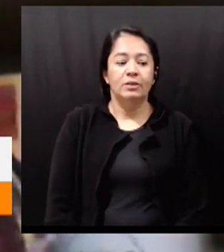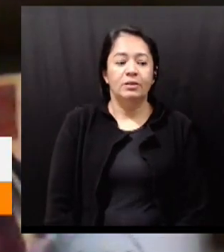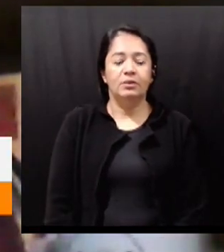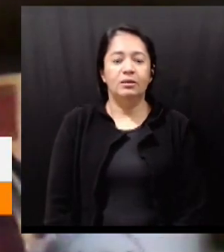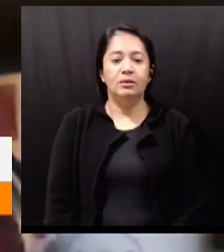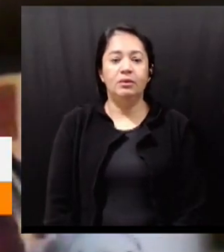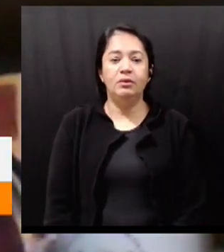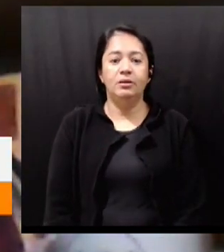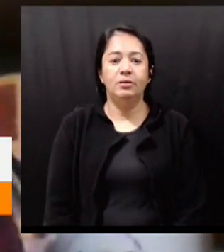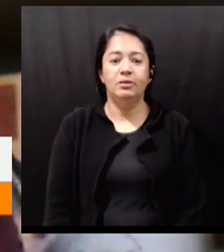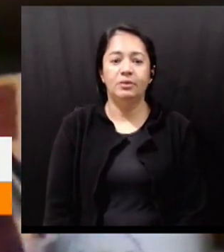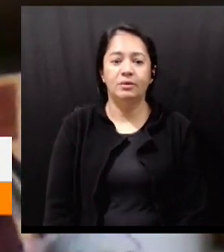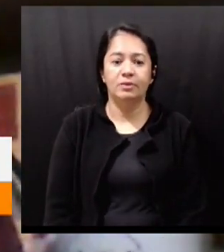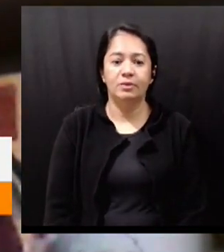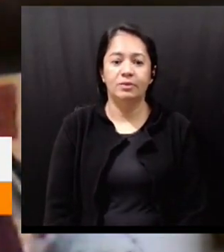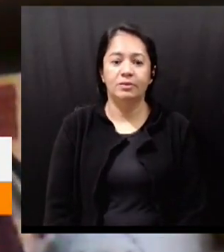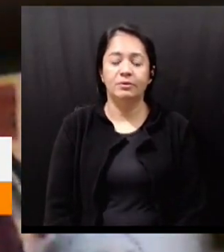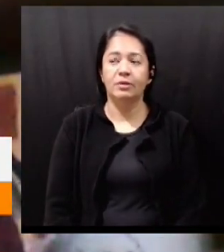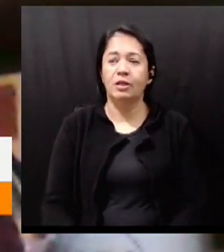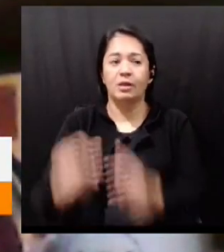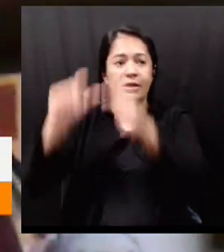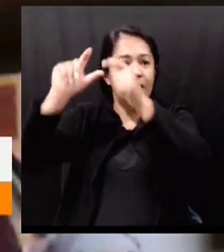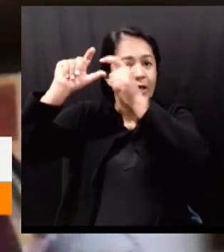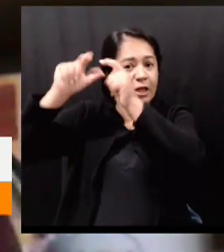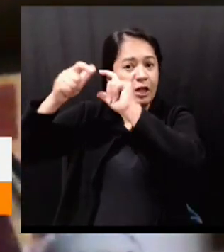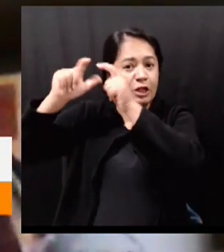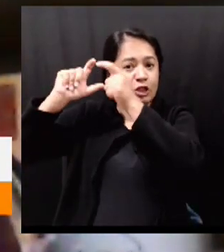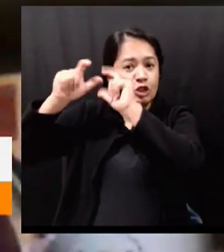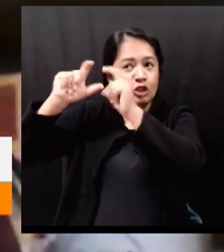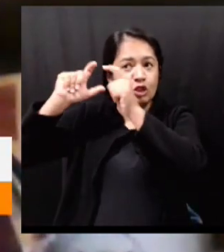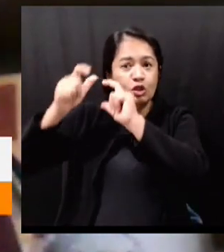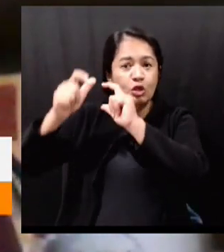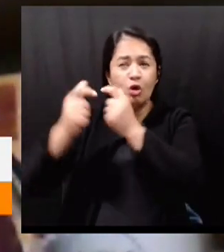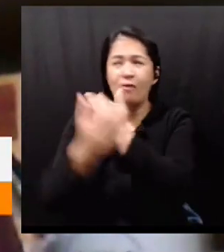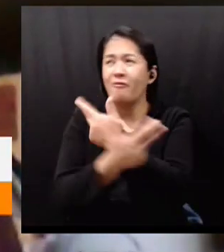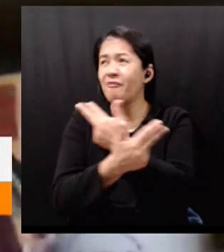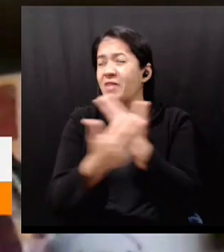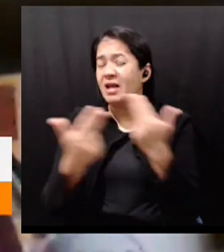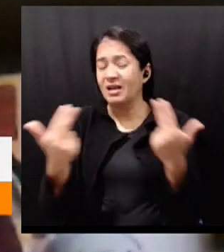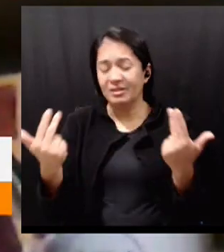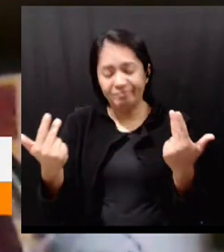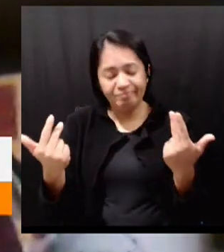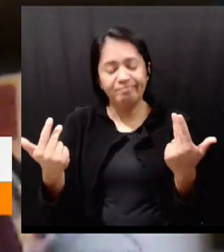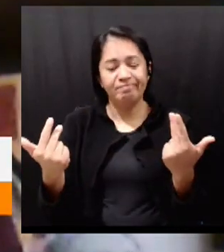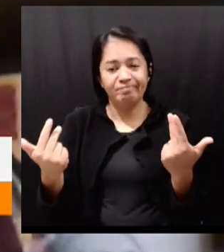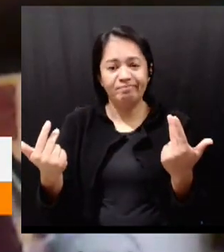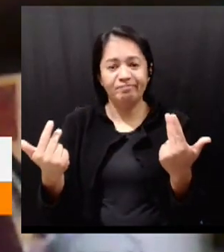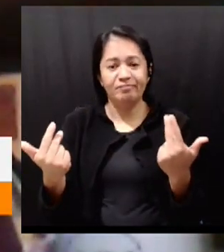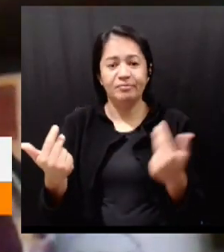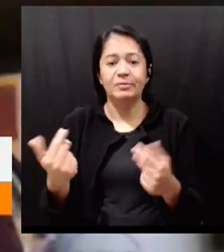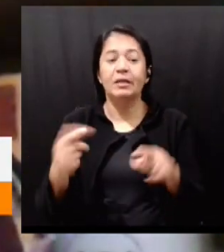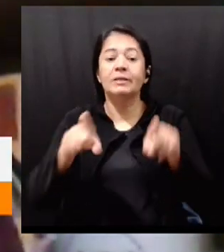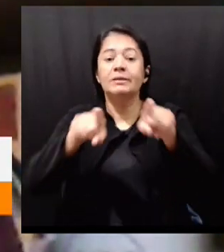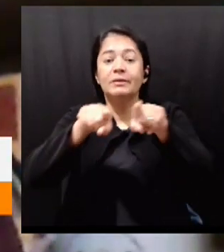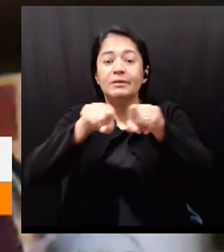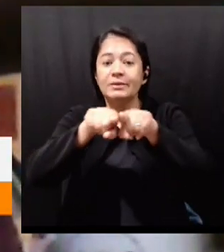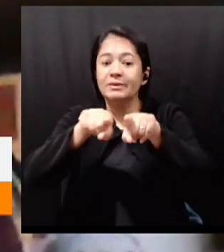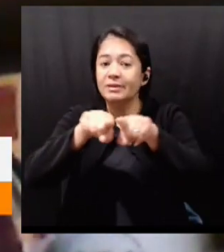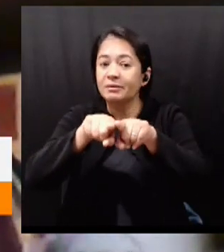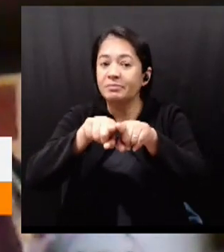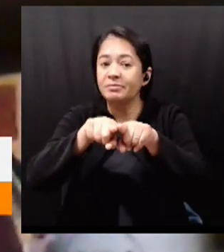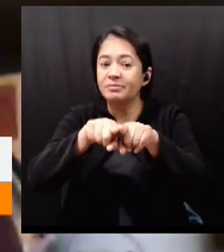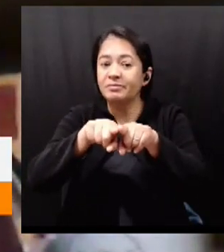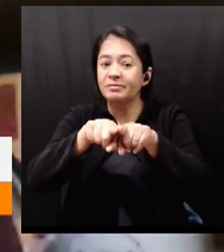Vários transtornos a gente percebe, psicológicos, né? Sem contar também a própria parte